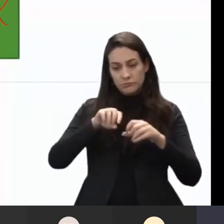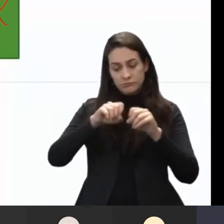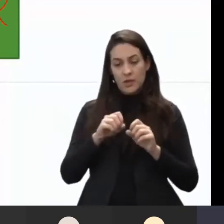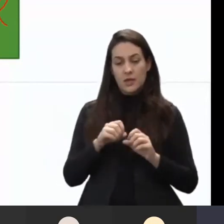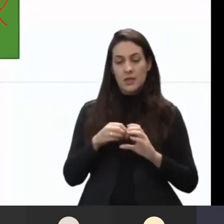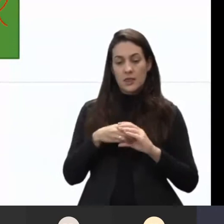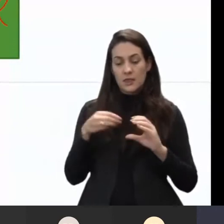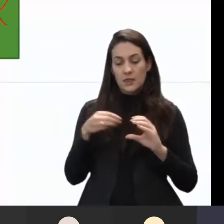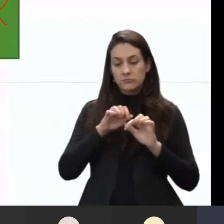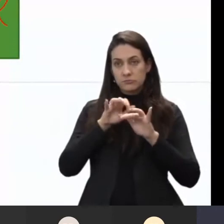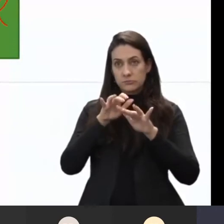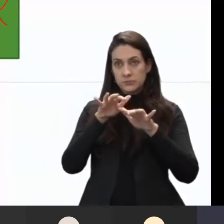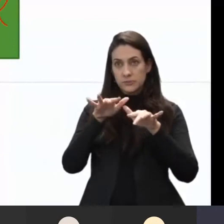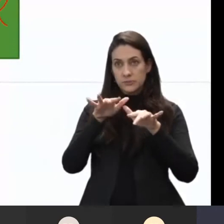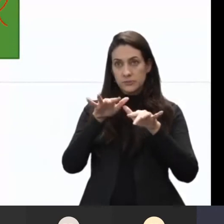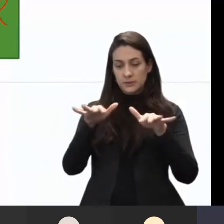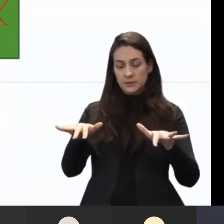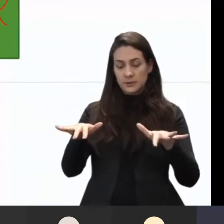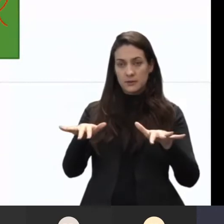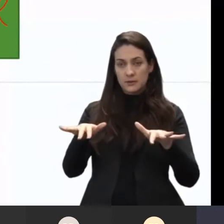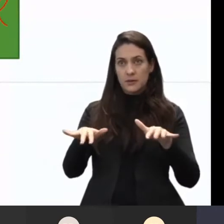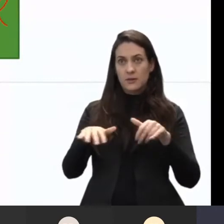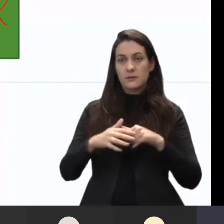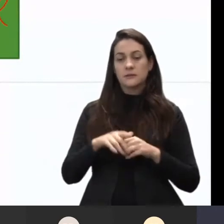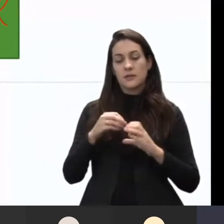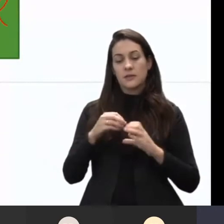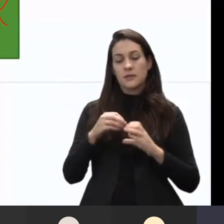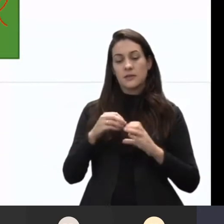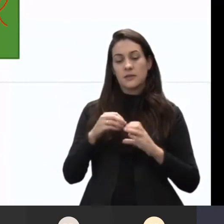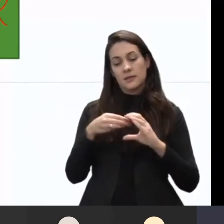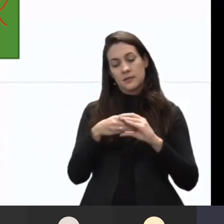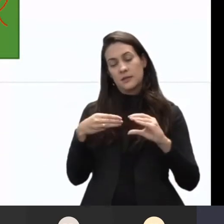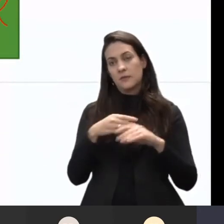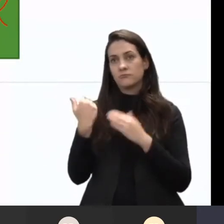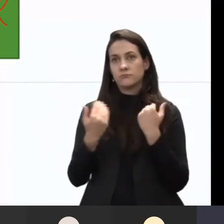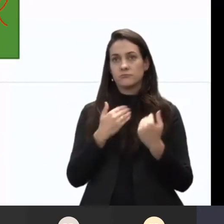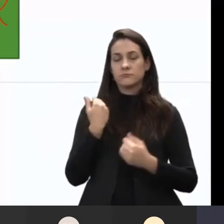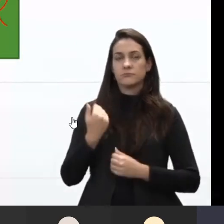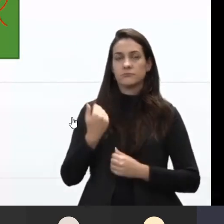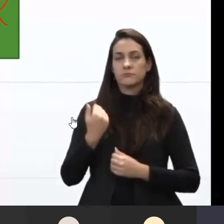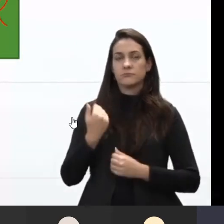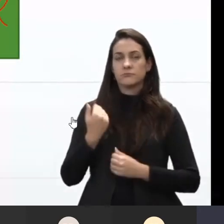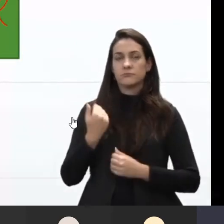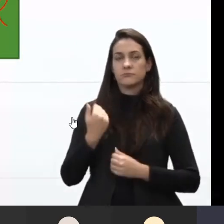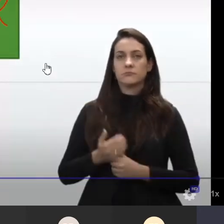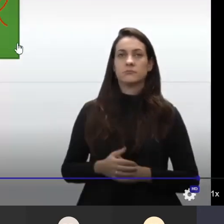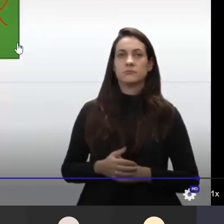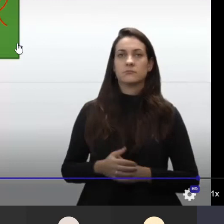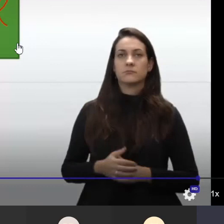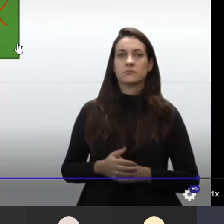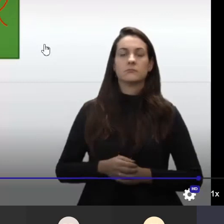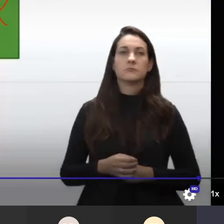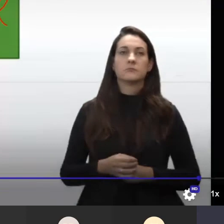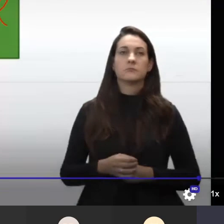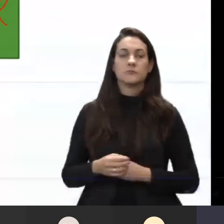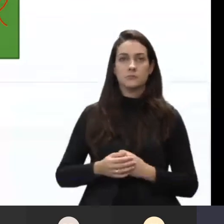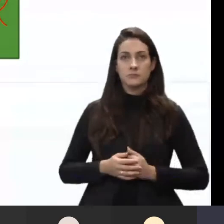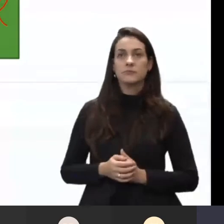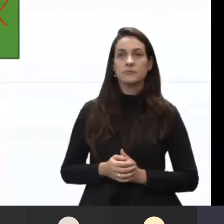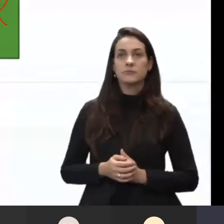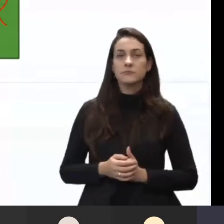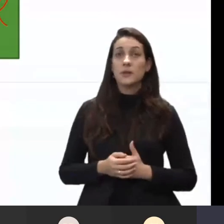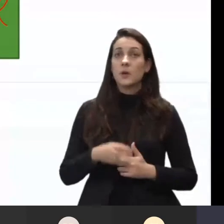ocorre um vazamento dos conteúdos da célula e a célula acaba morrendo. A concentração ótima de etanol